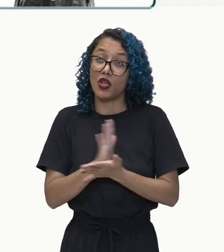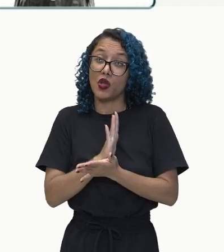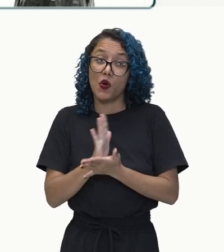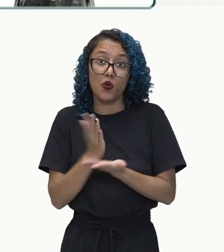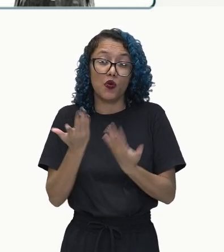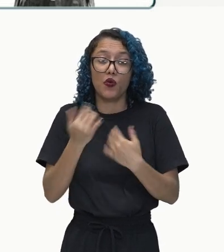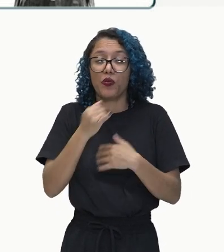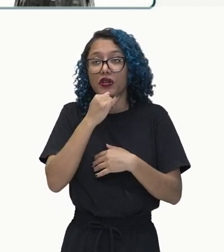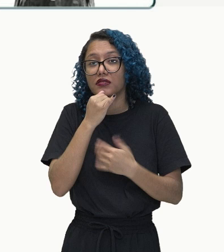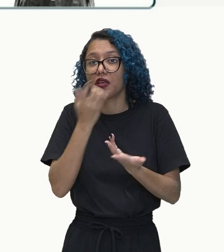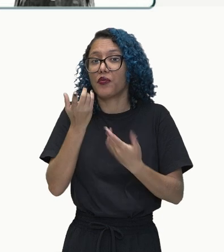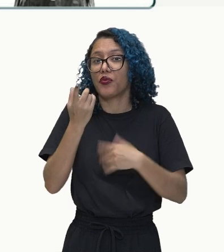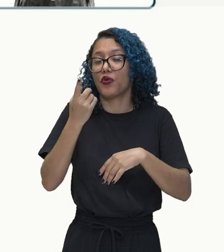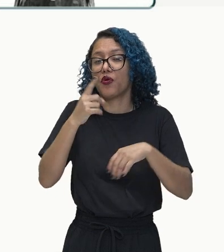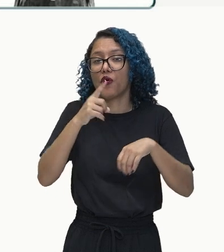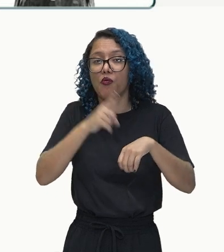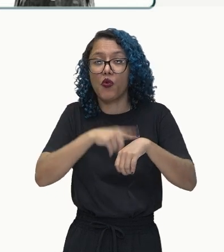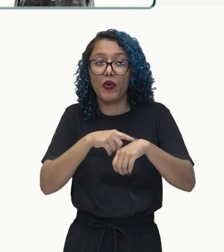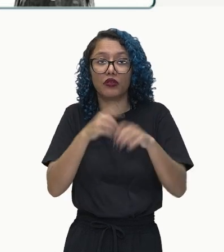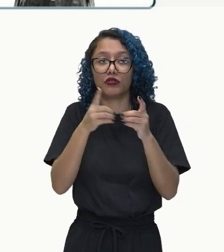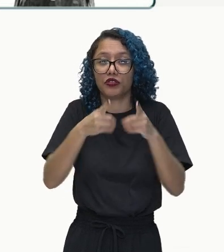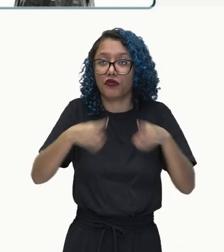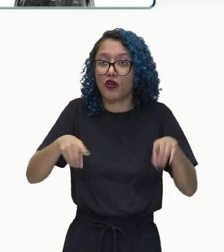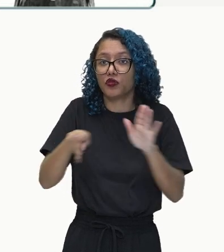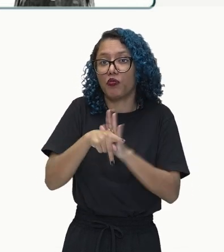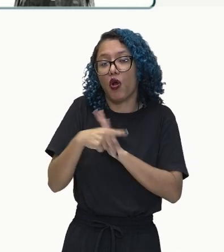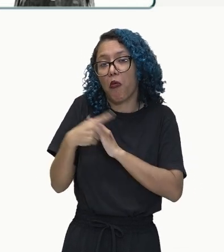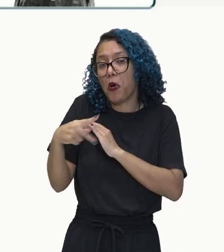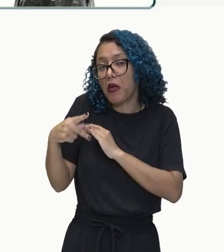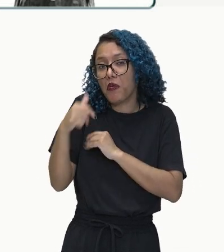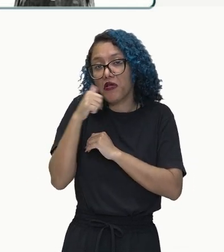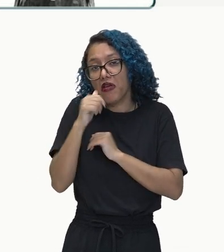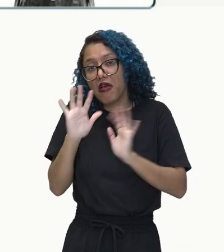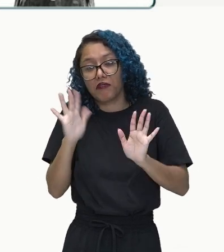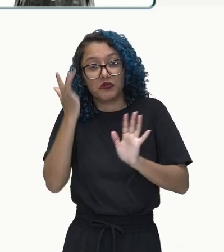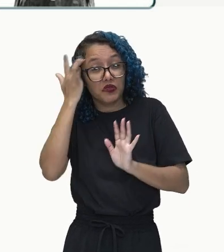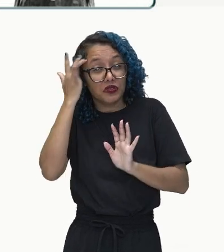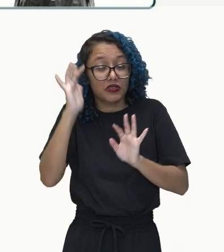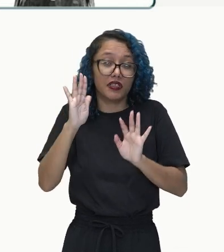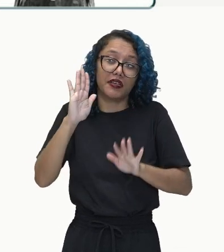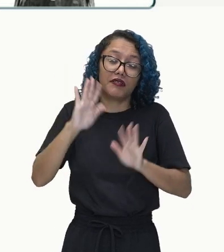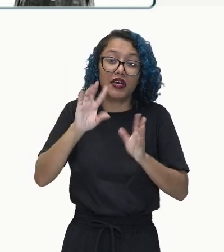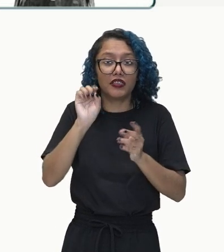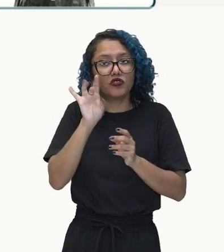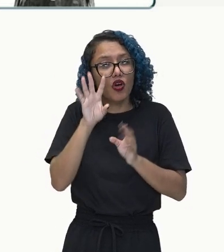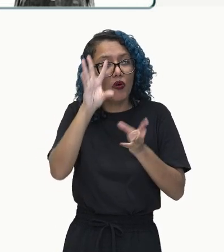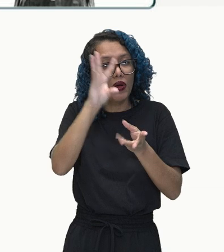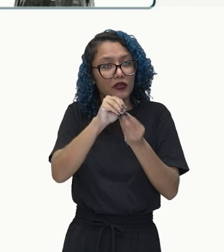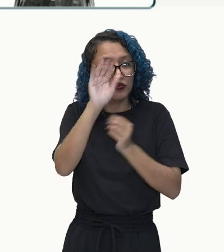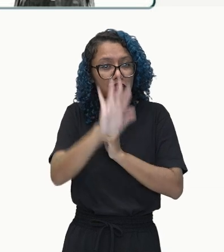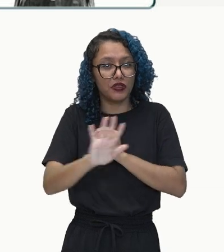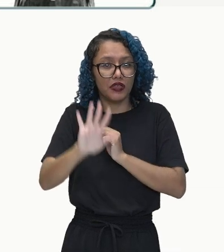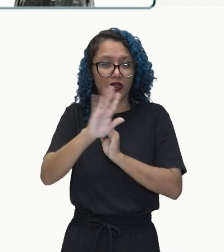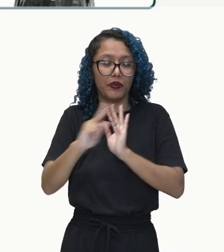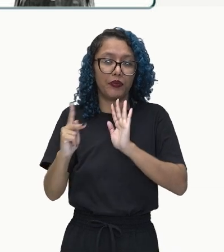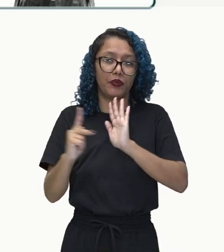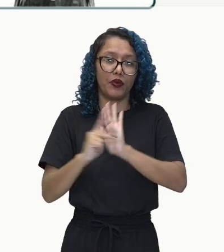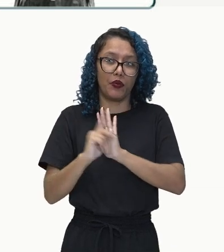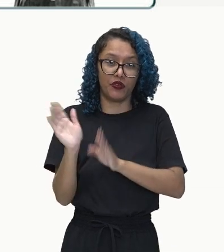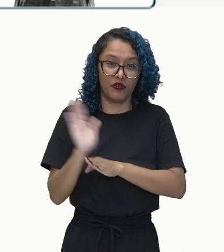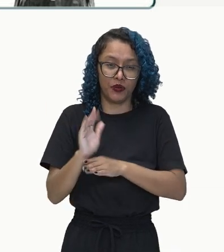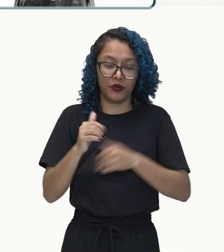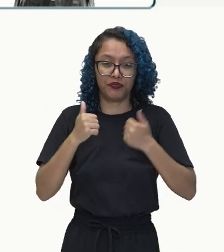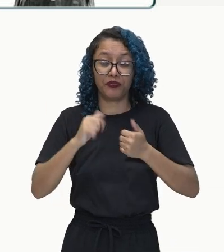dela aí, né? Então, vamos prosseguindo. Aí ele já faz ali a sinopse do filme, né? Do que se trata. Aí ele